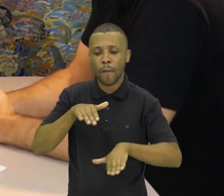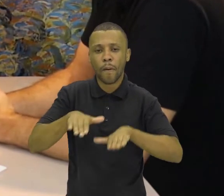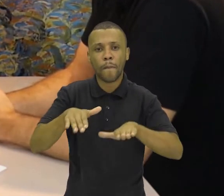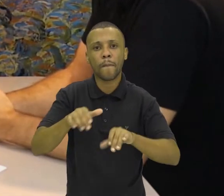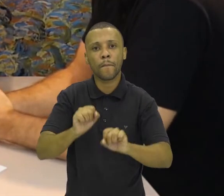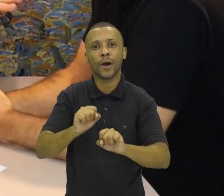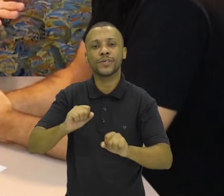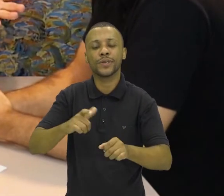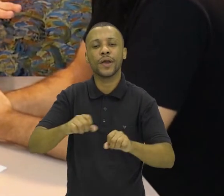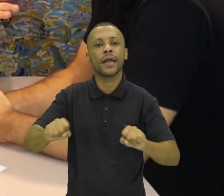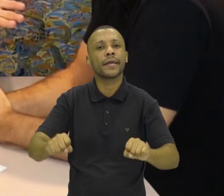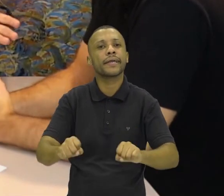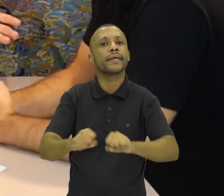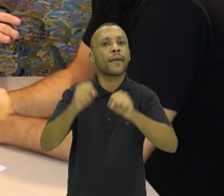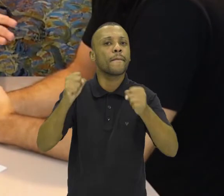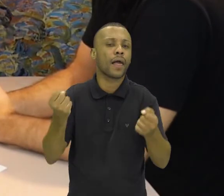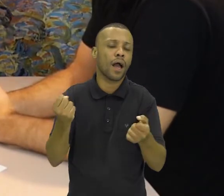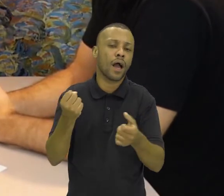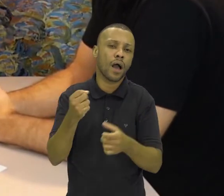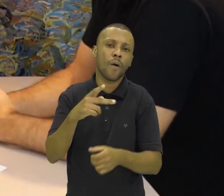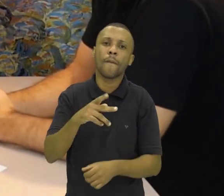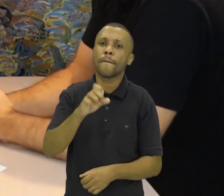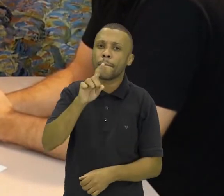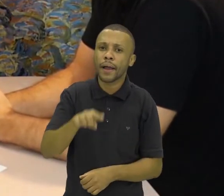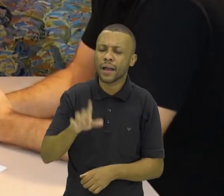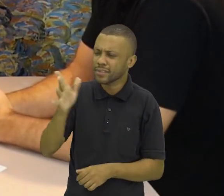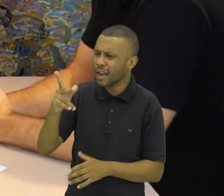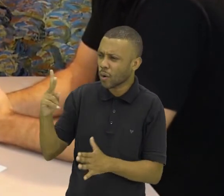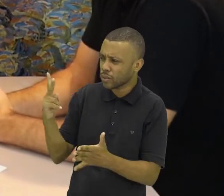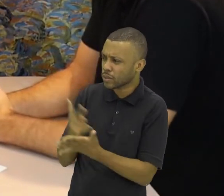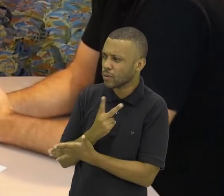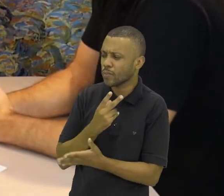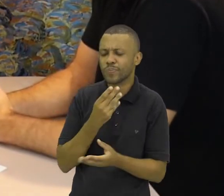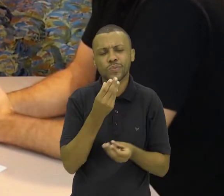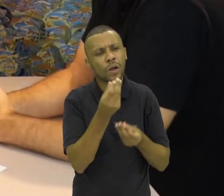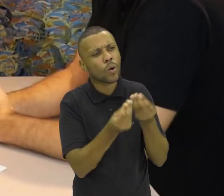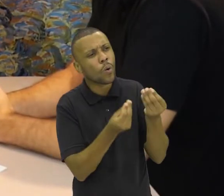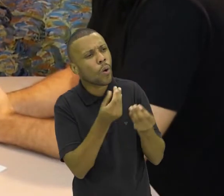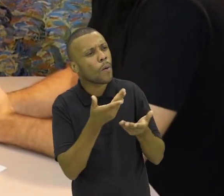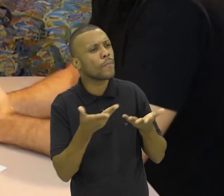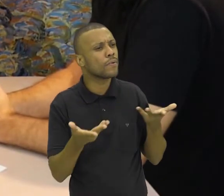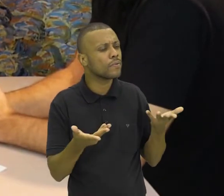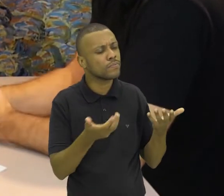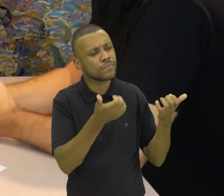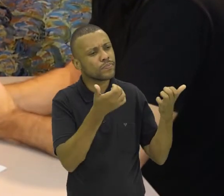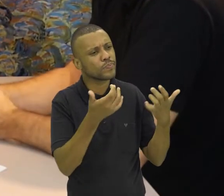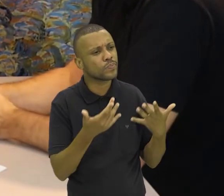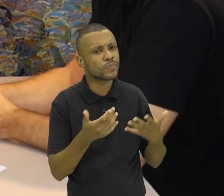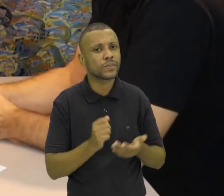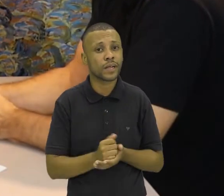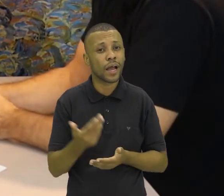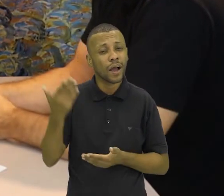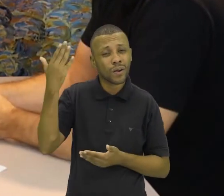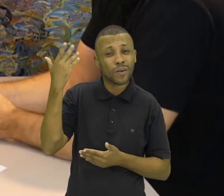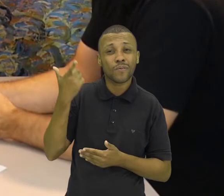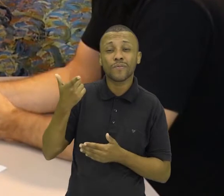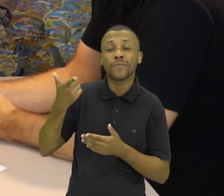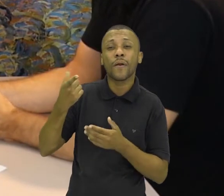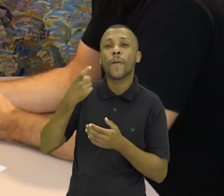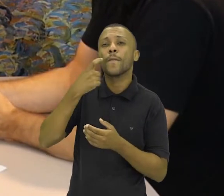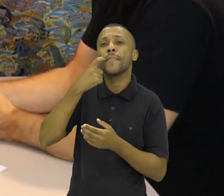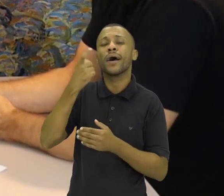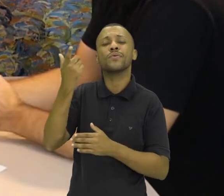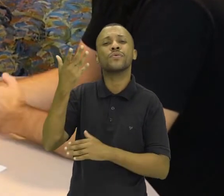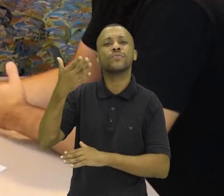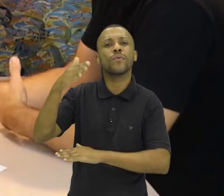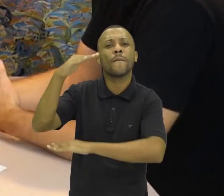machucar o pé. Já? Tá? De cadeira? De cadeira. Como é que foi isso? Foi ali perto, na altura ali perto Passou no daquele, buraco? tem um museu